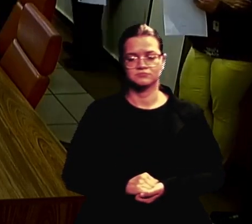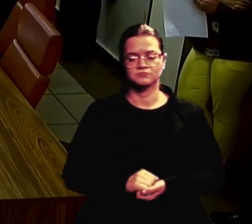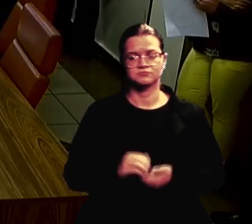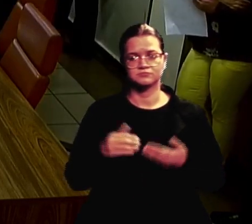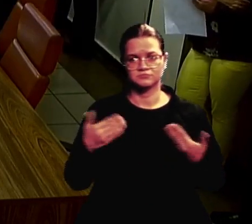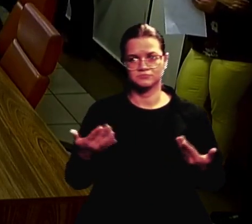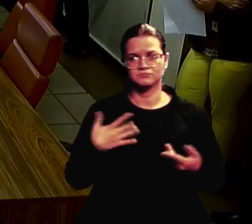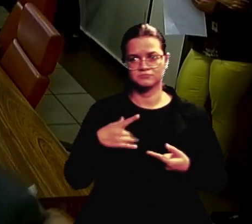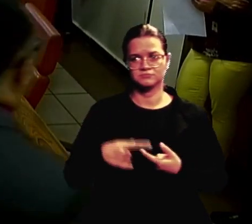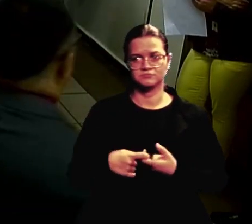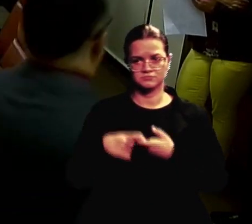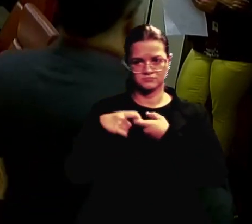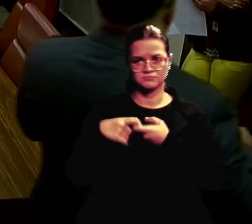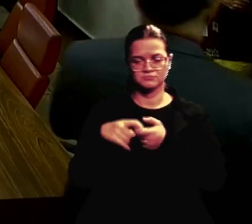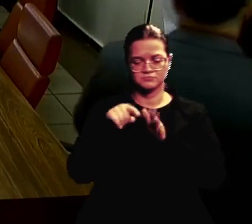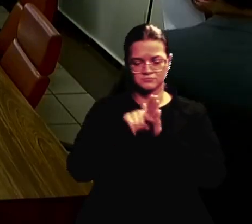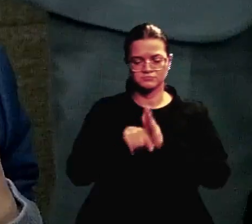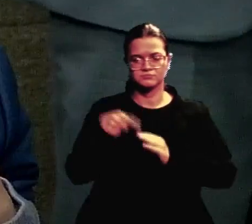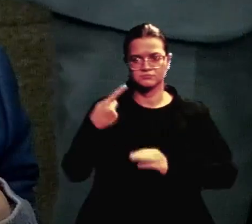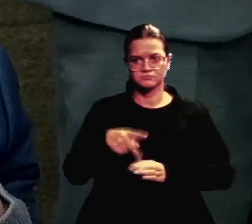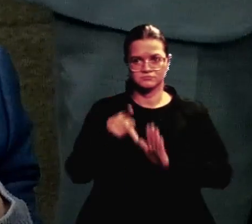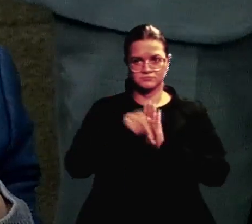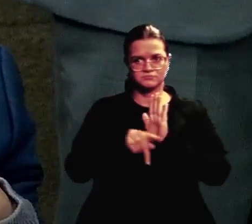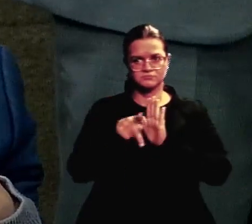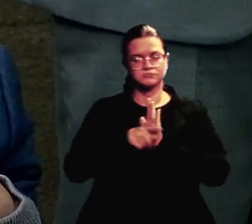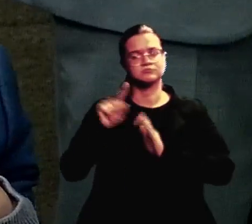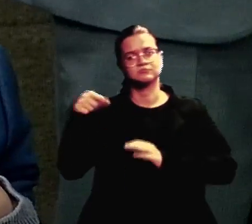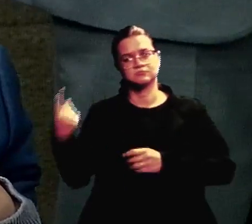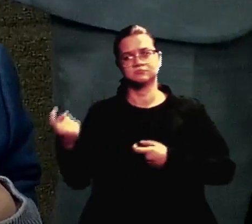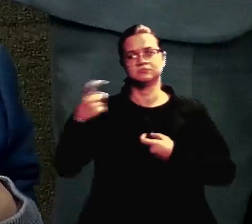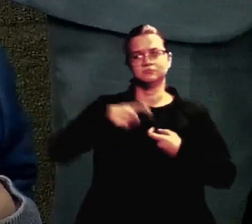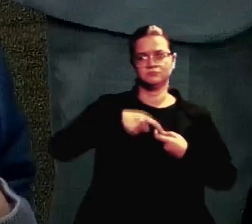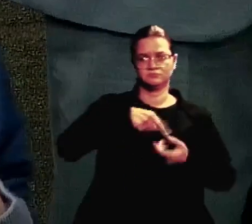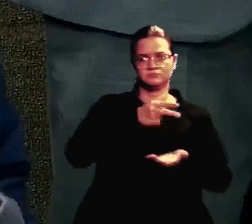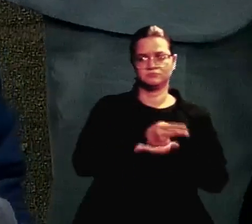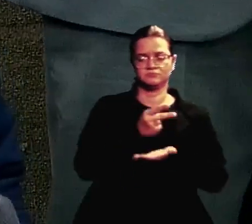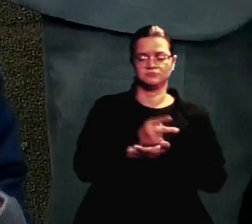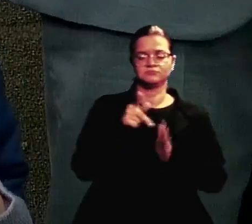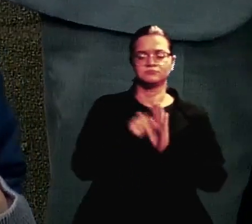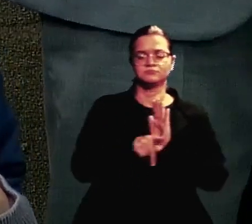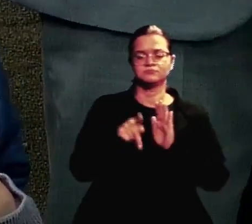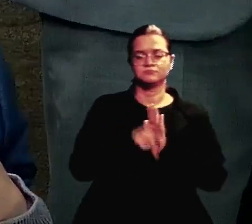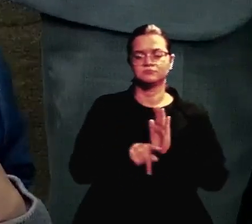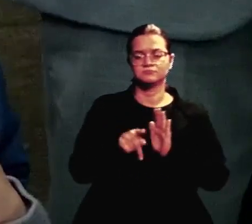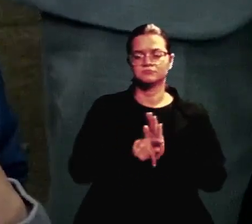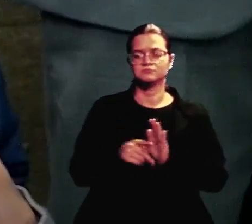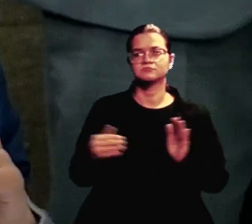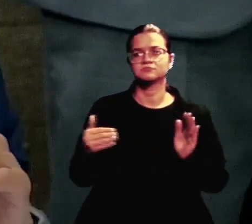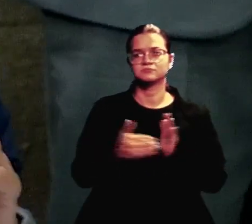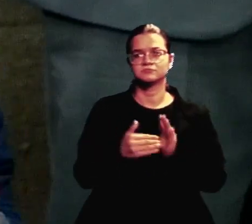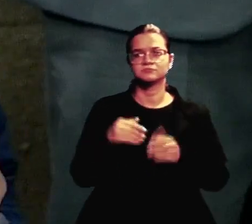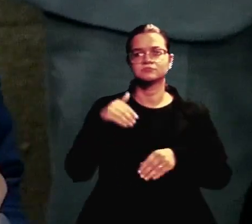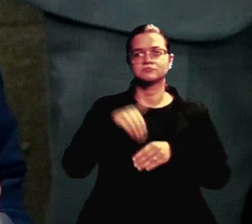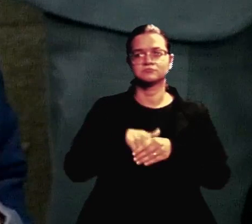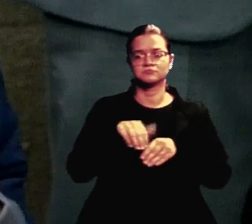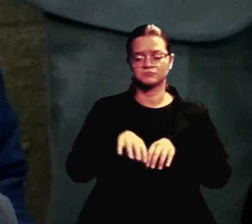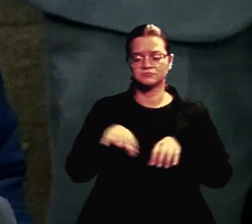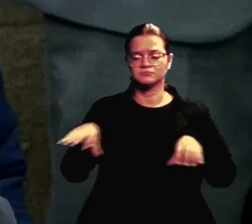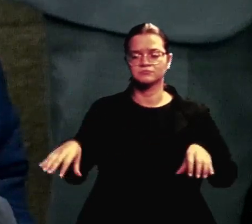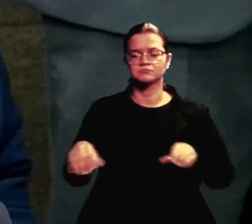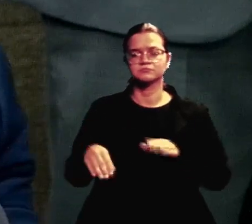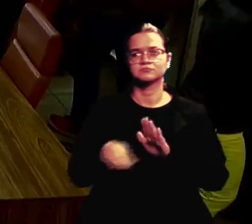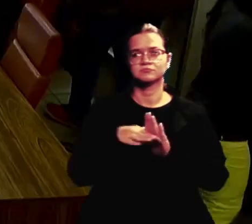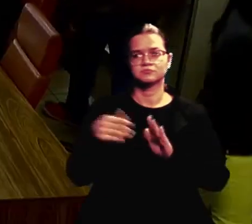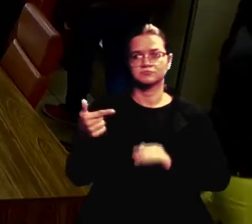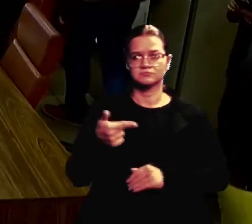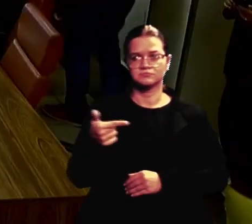Portanto, eu vou suspender a análise do projeto e a gente volta nele em tempo, tá? Até o voto separado ficar pronto.